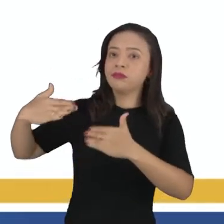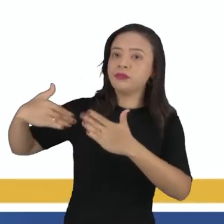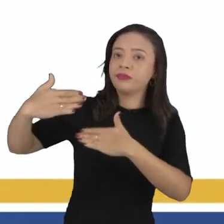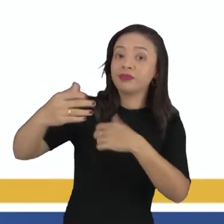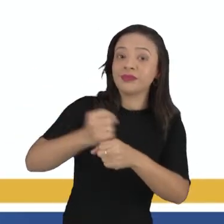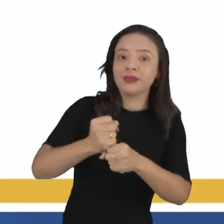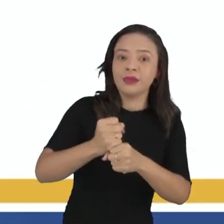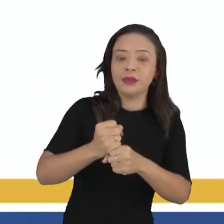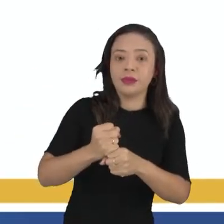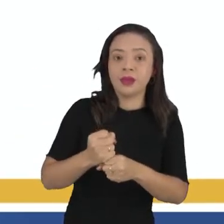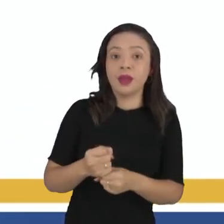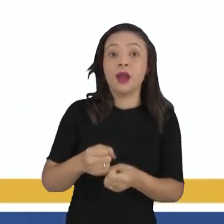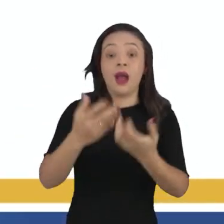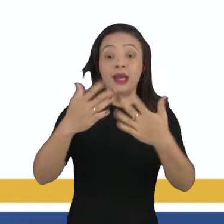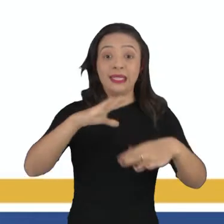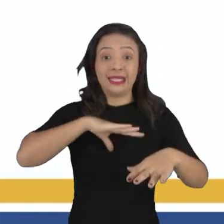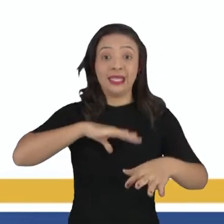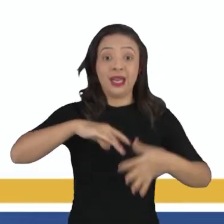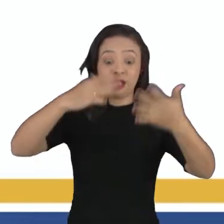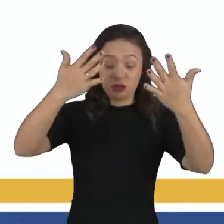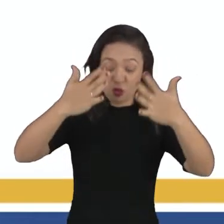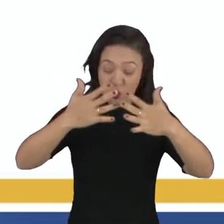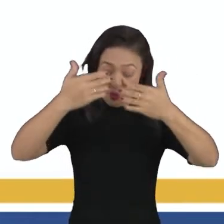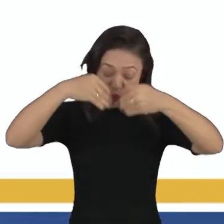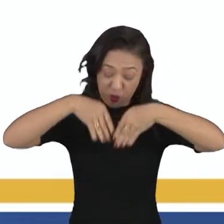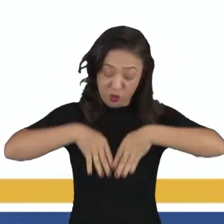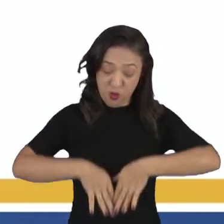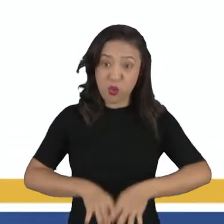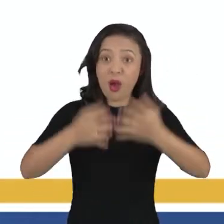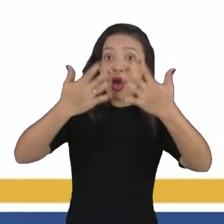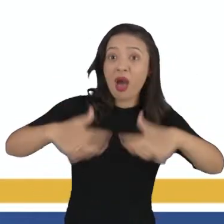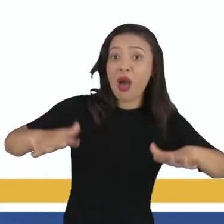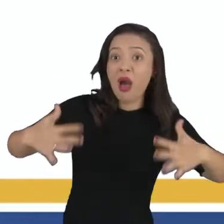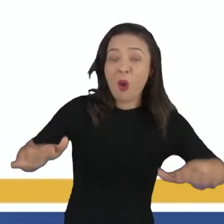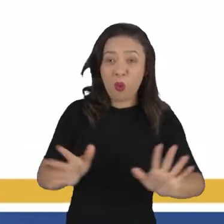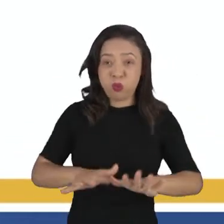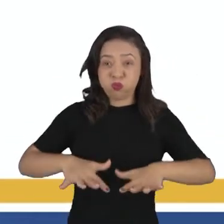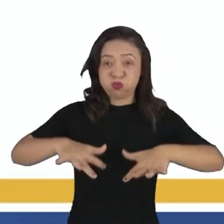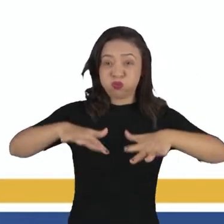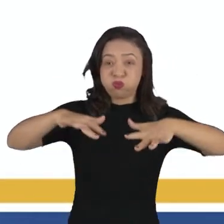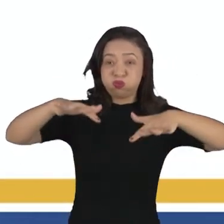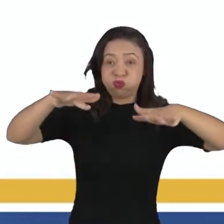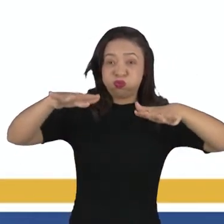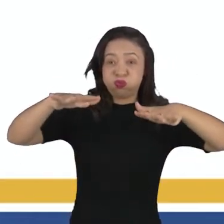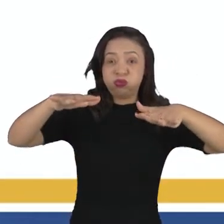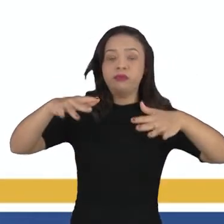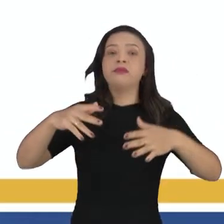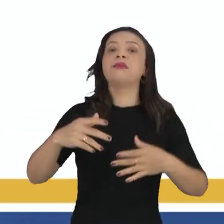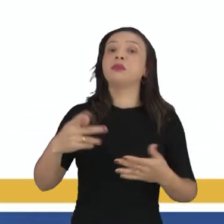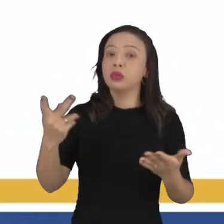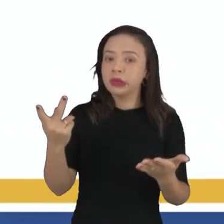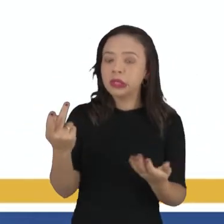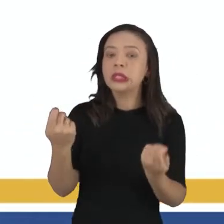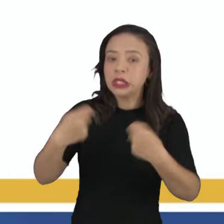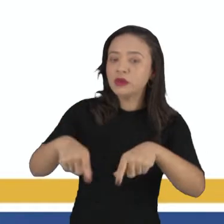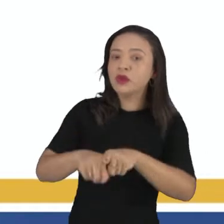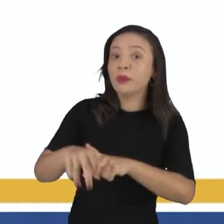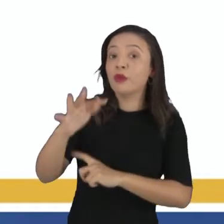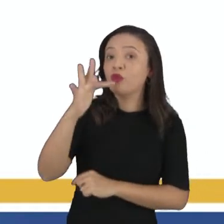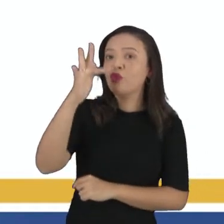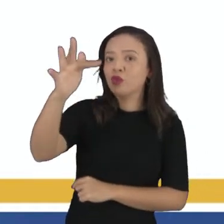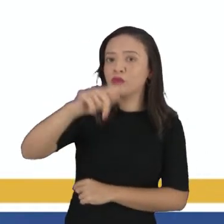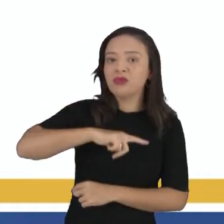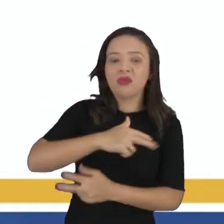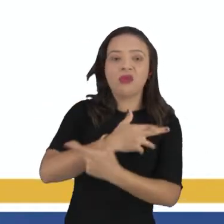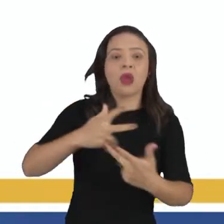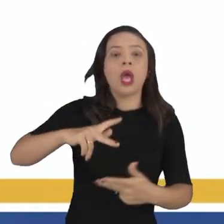anos serem engolidas pelo mar, tá? Isso já acontece em alguns países e a previsão é que no futuro aconteça com mais outras, né? O